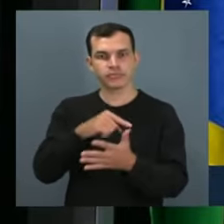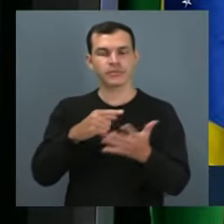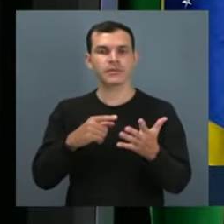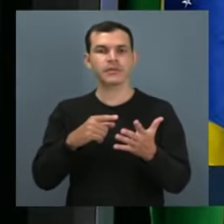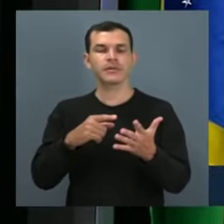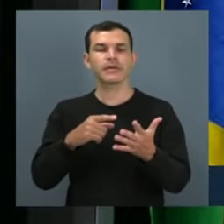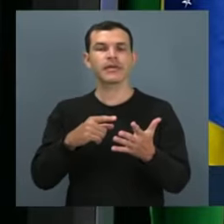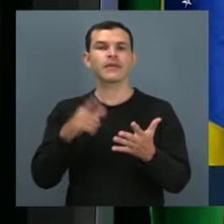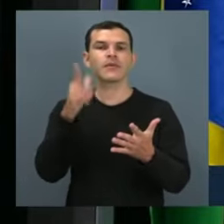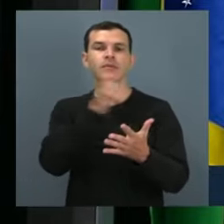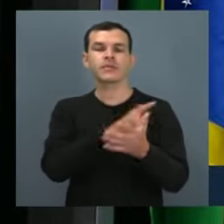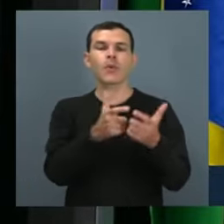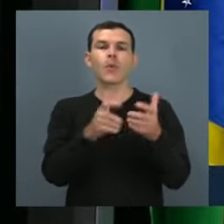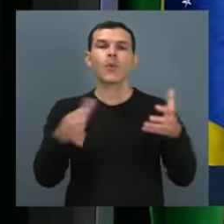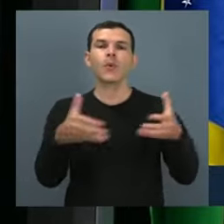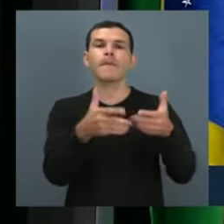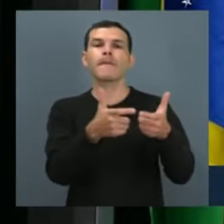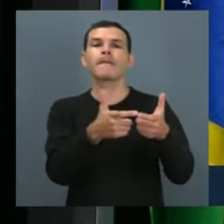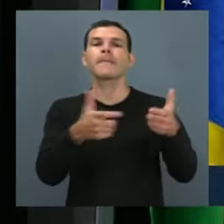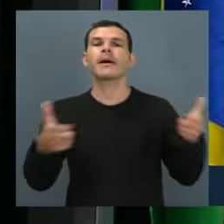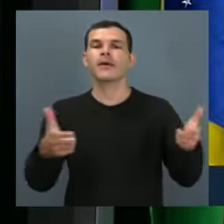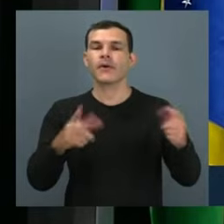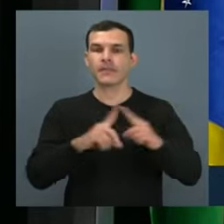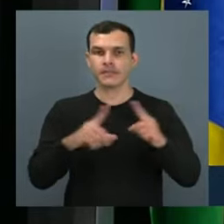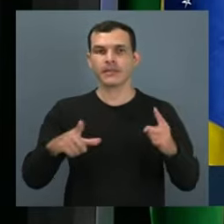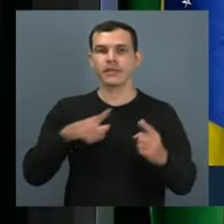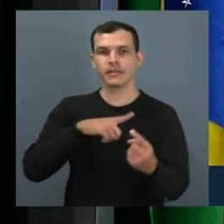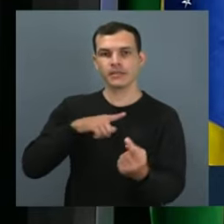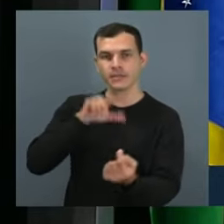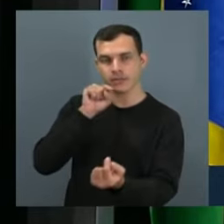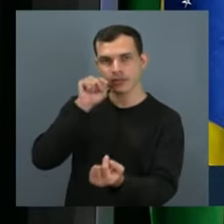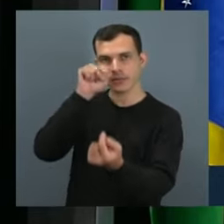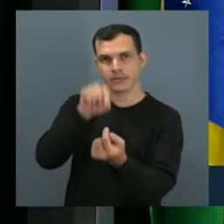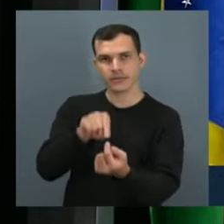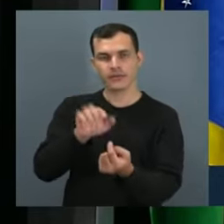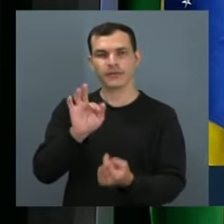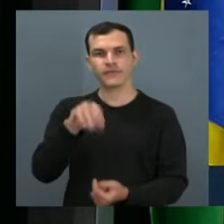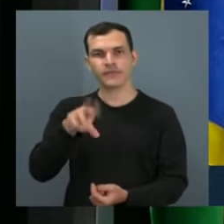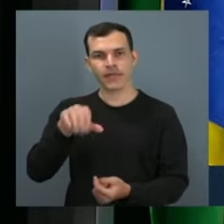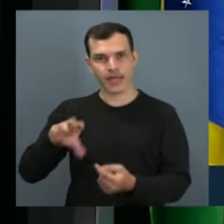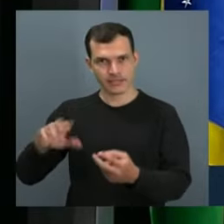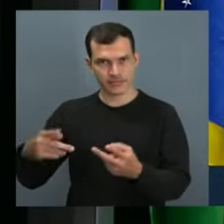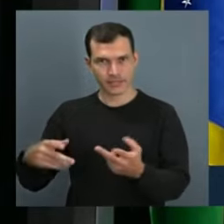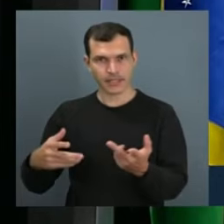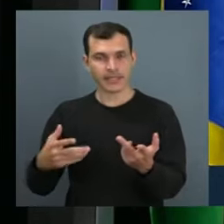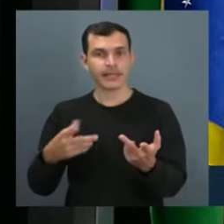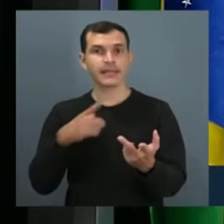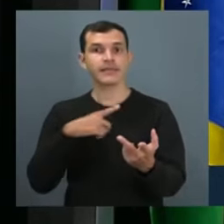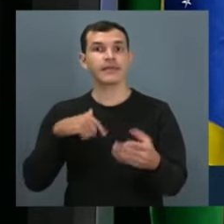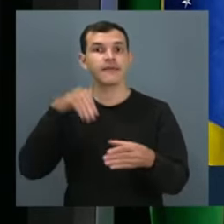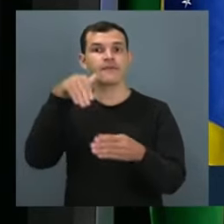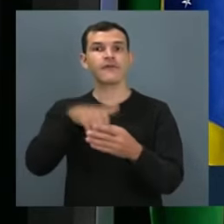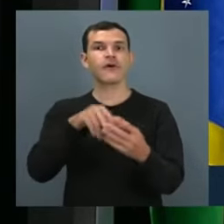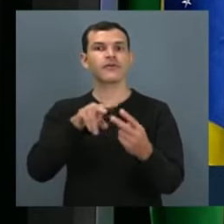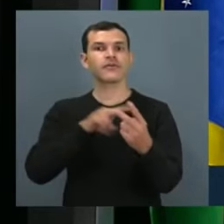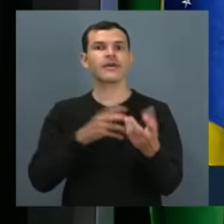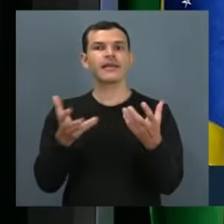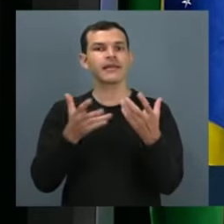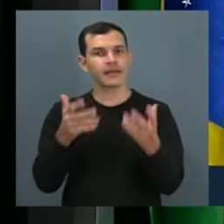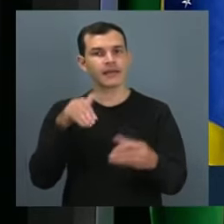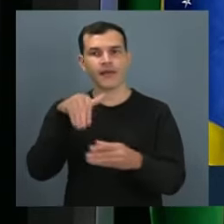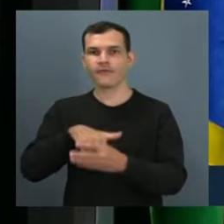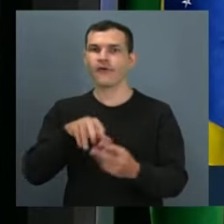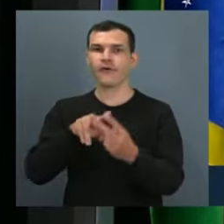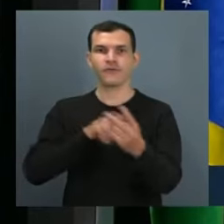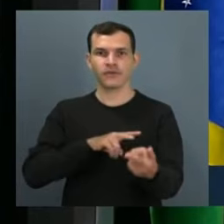seu objetivo funesto, com a antecipação do voto de forma virtual. Ele queria que era virtual